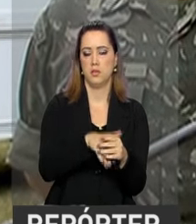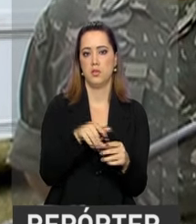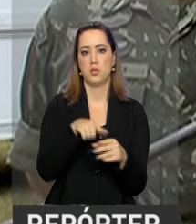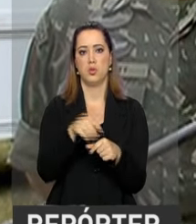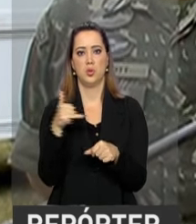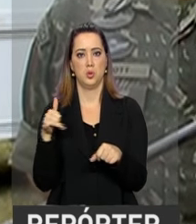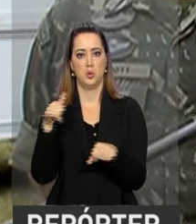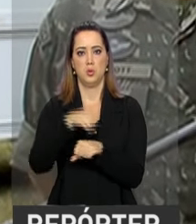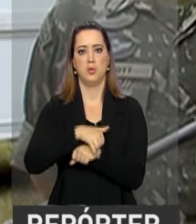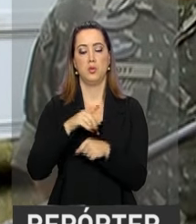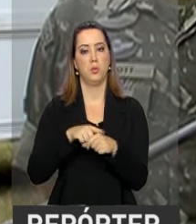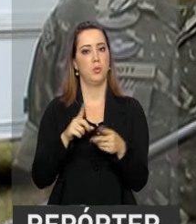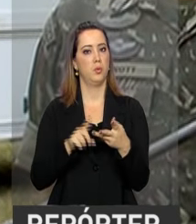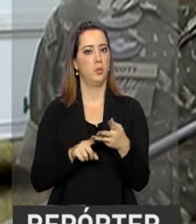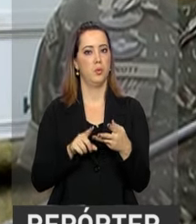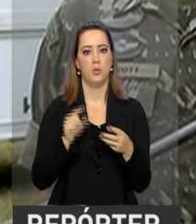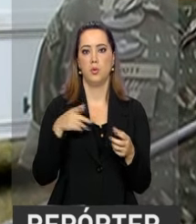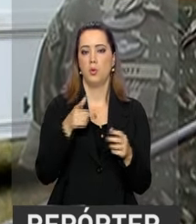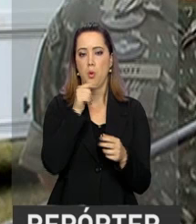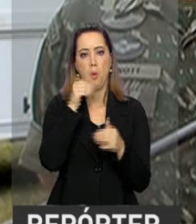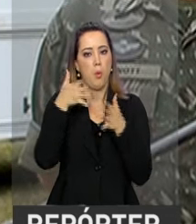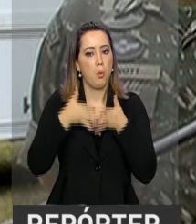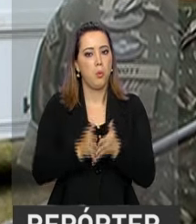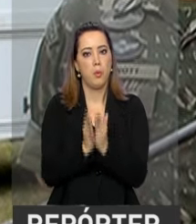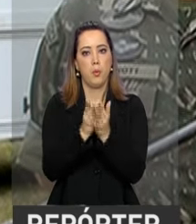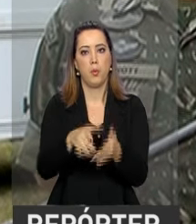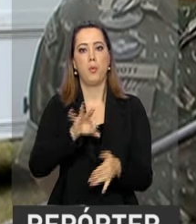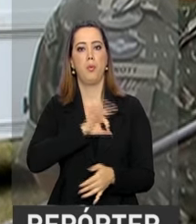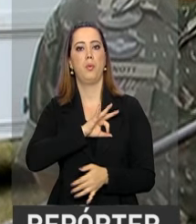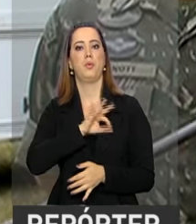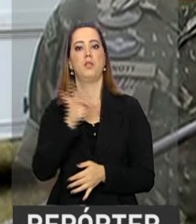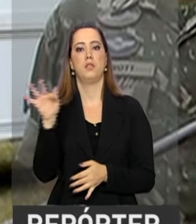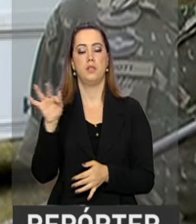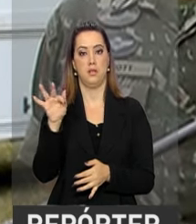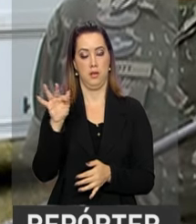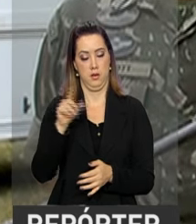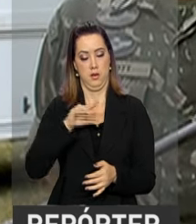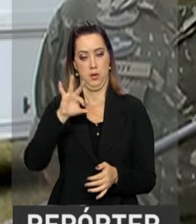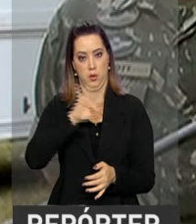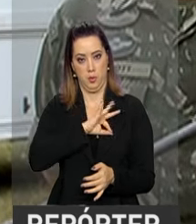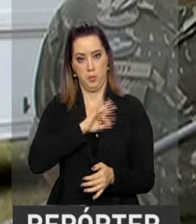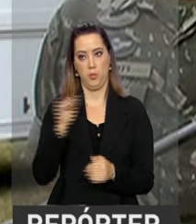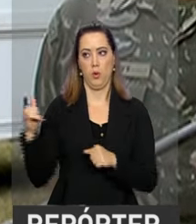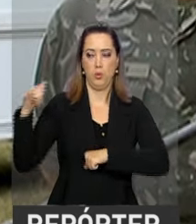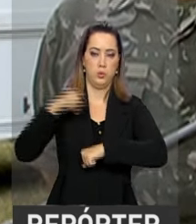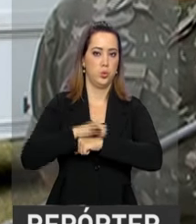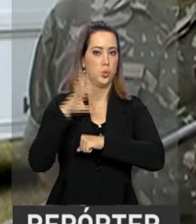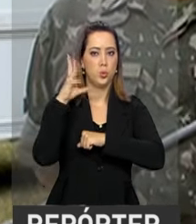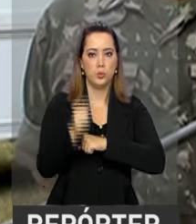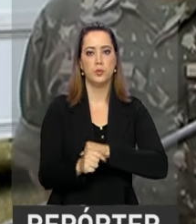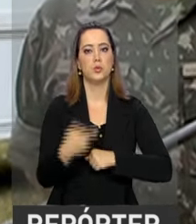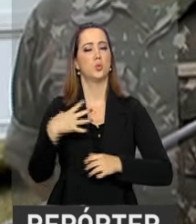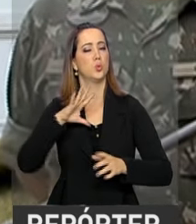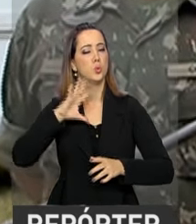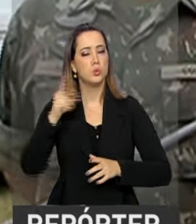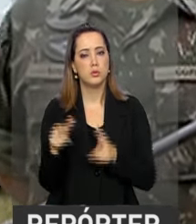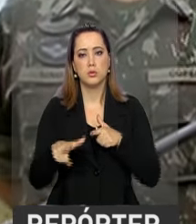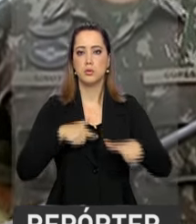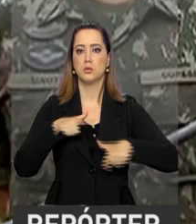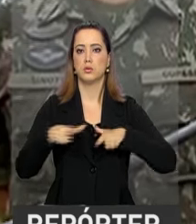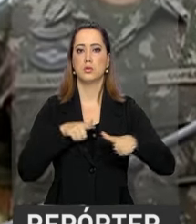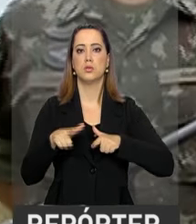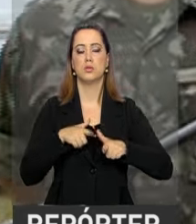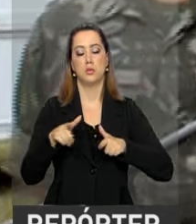estações ferroviárias, seja polícia marítima, seja aeroespacial, enfim, todas as nossas atribuições e funções, elas